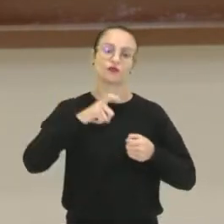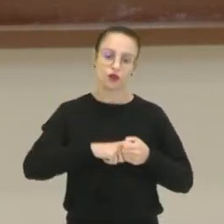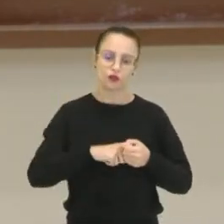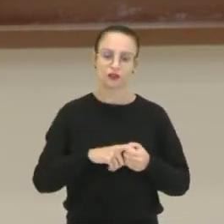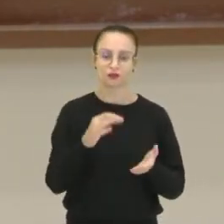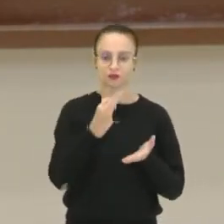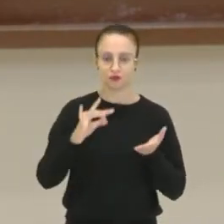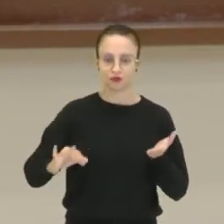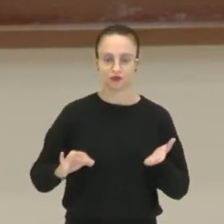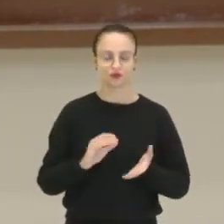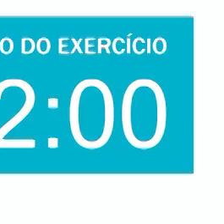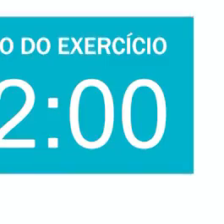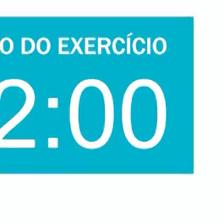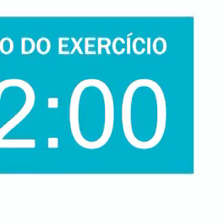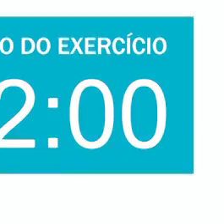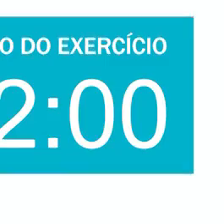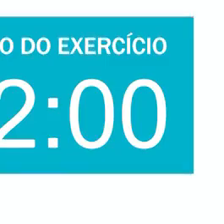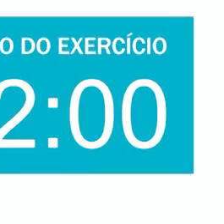com a correção.